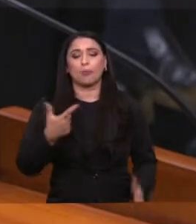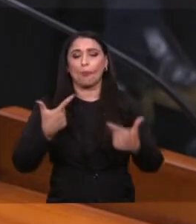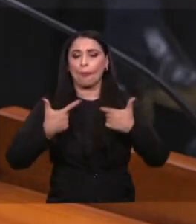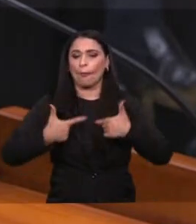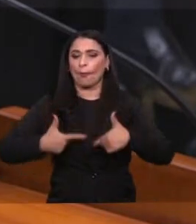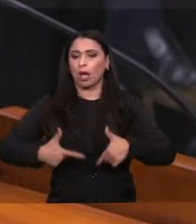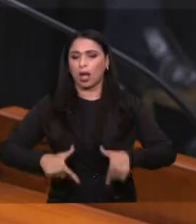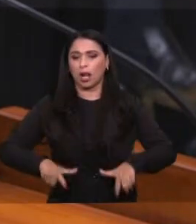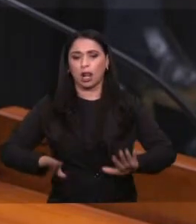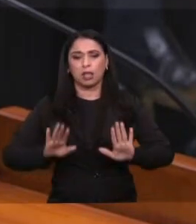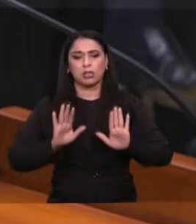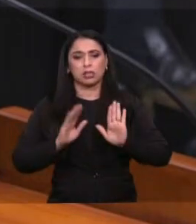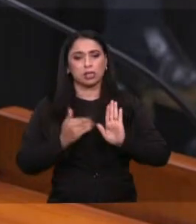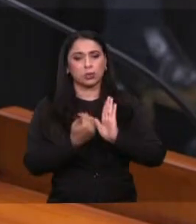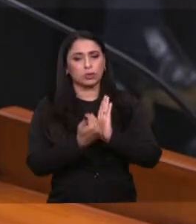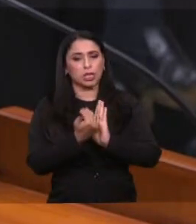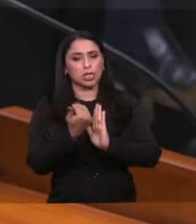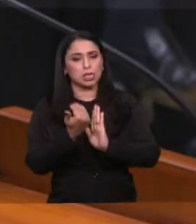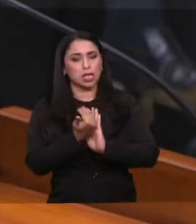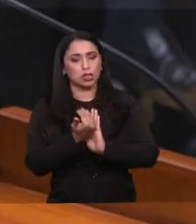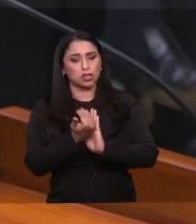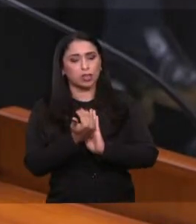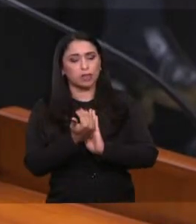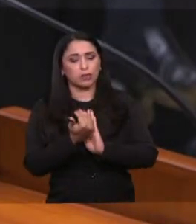isento da iniciativa dele,